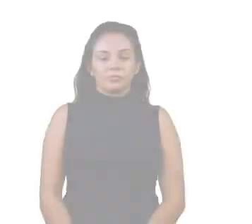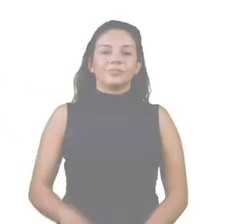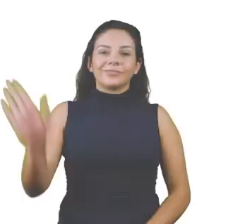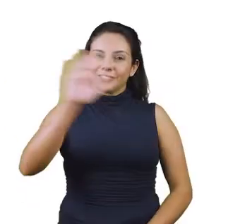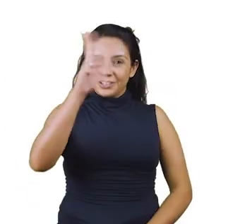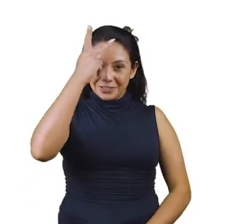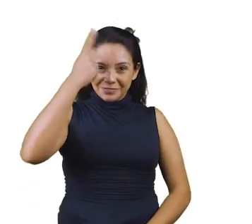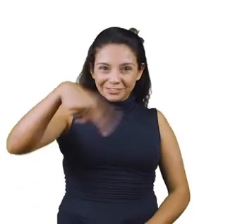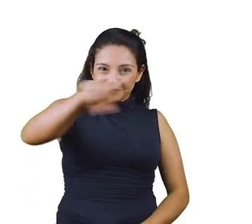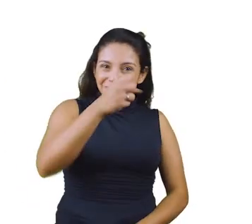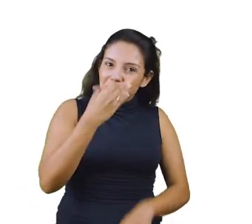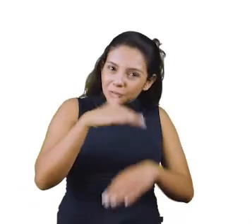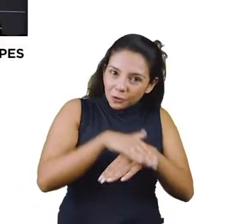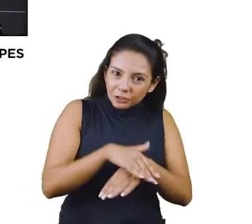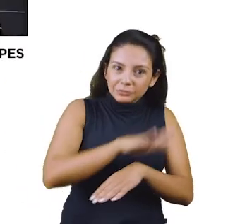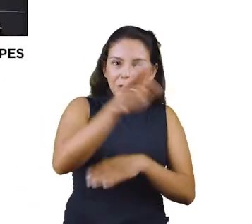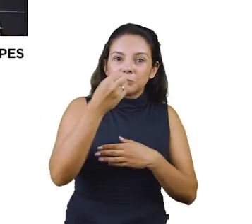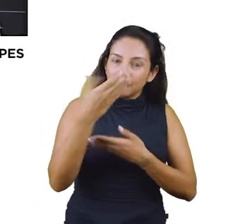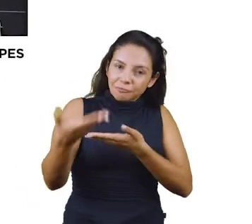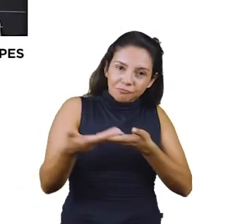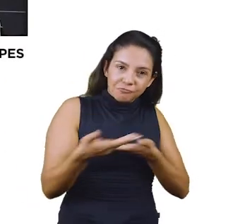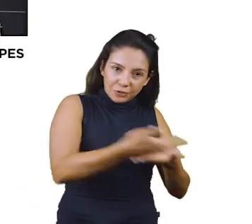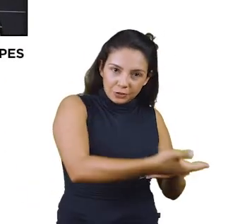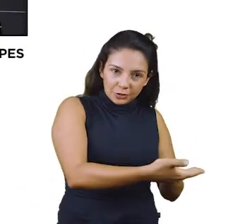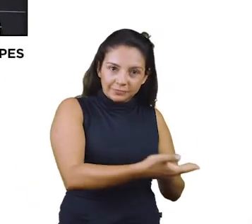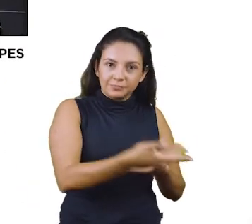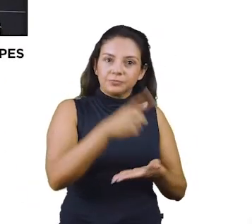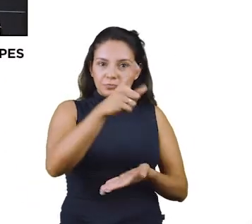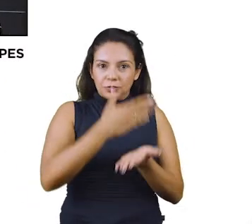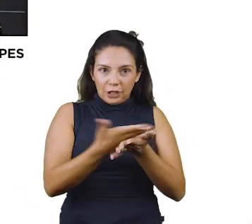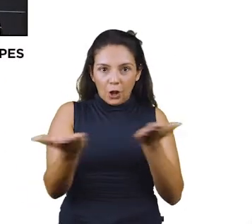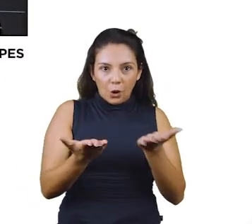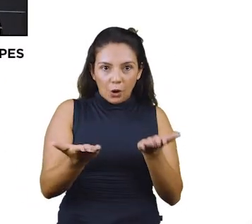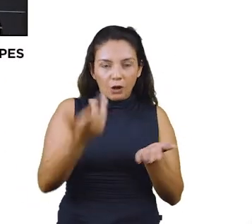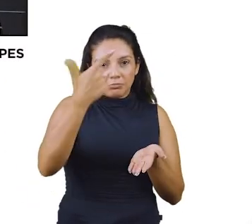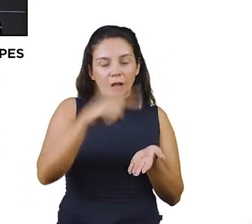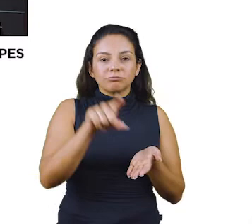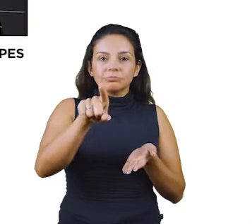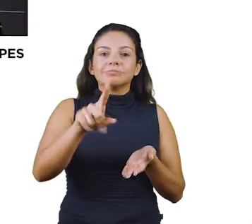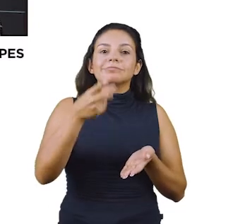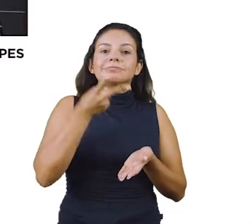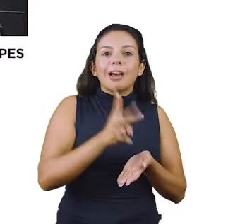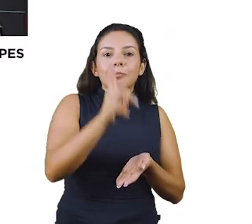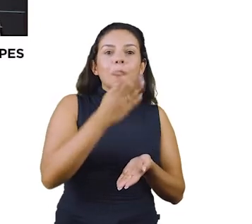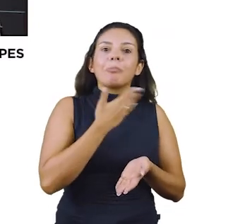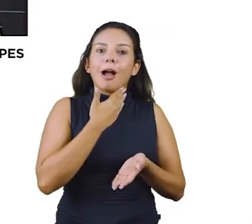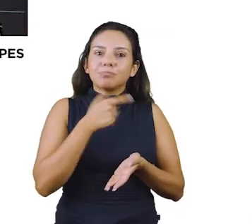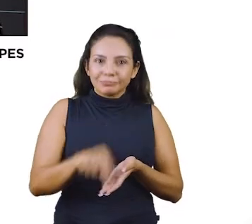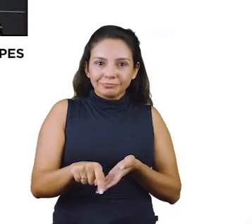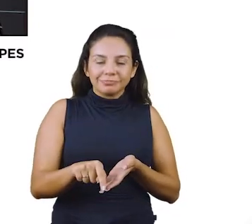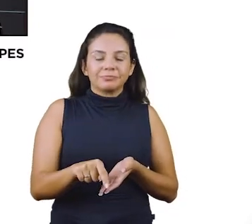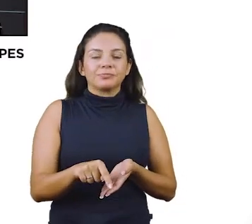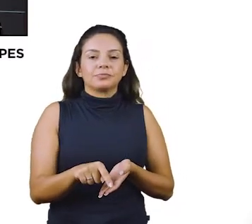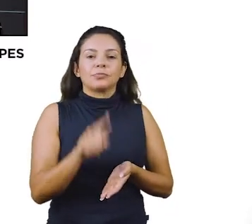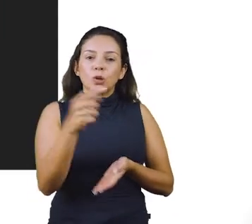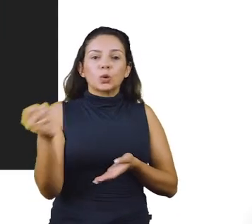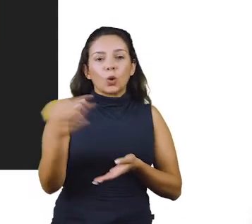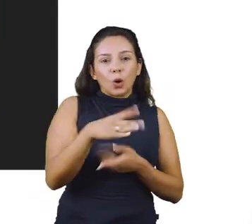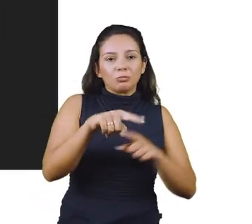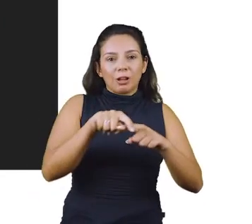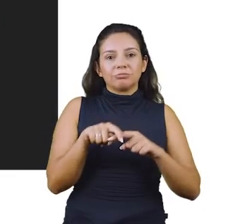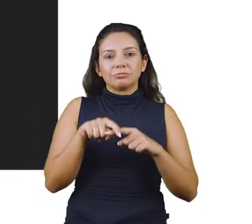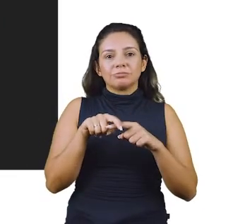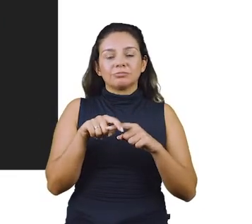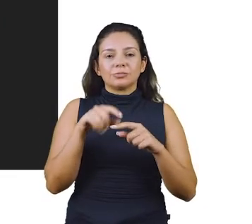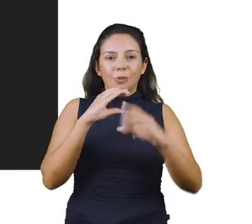Olá, pessoal, boa noite. Sejam todos bem-vindos a dar início agora a mais uma edição do Sempre um Papo, nessa nova fase, né?